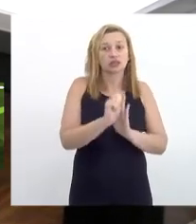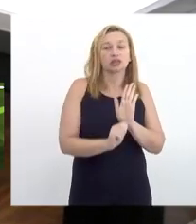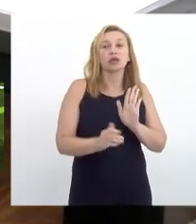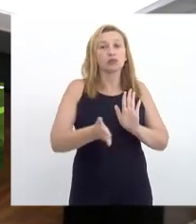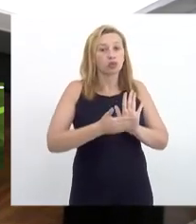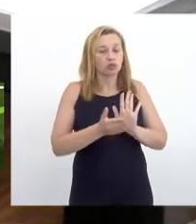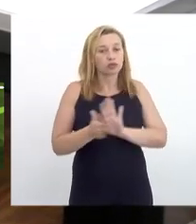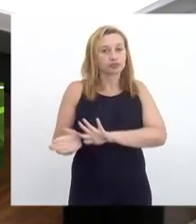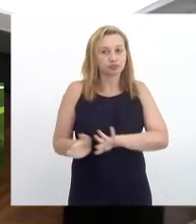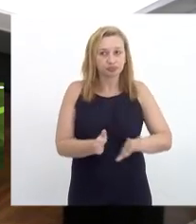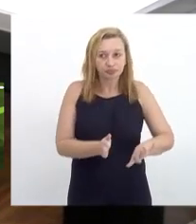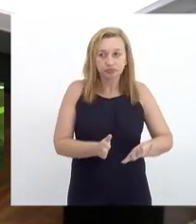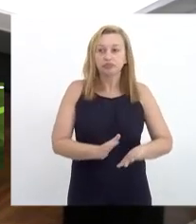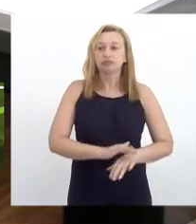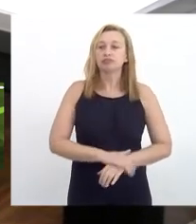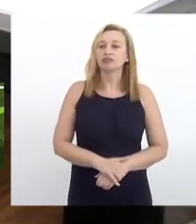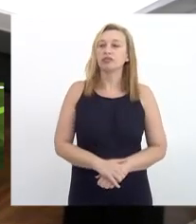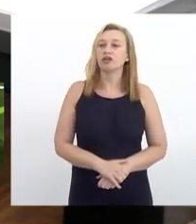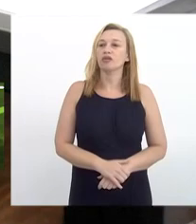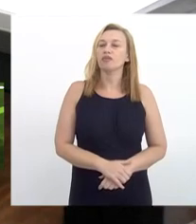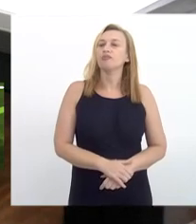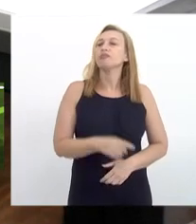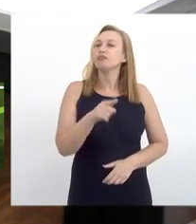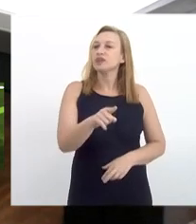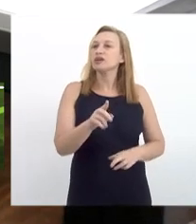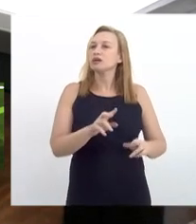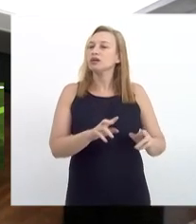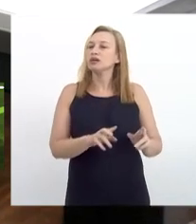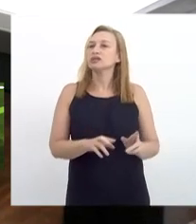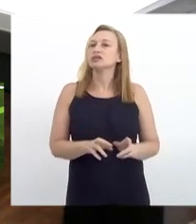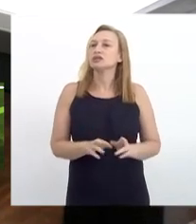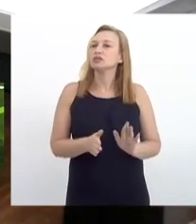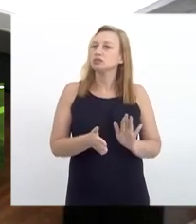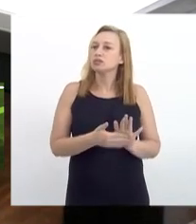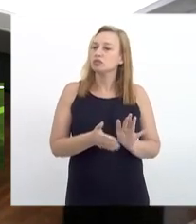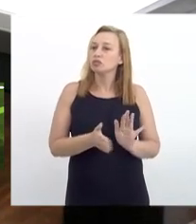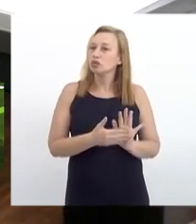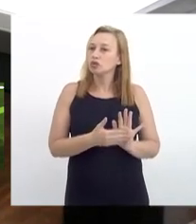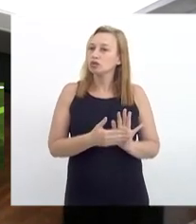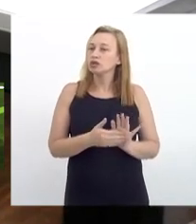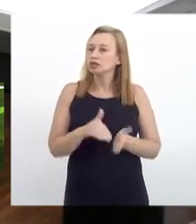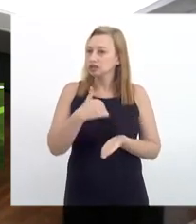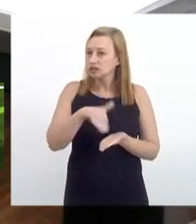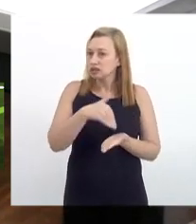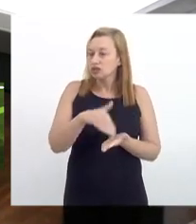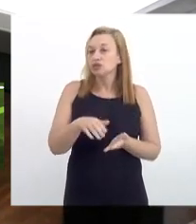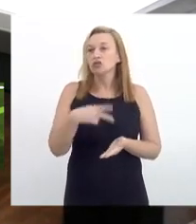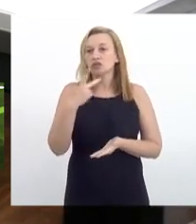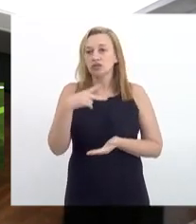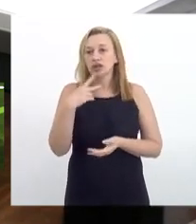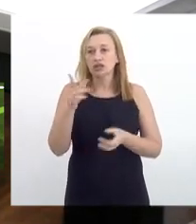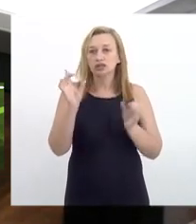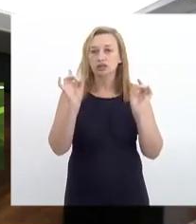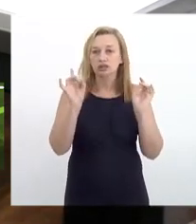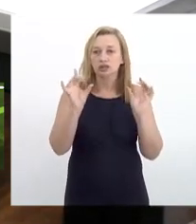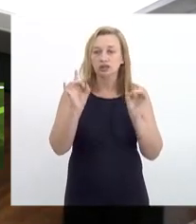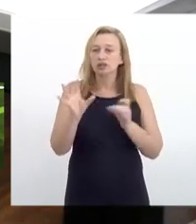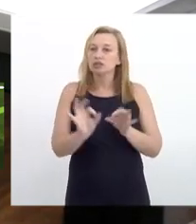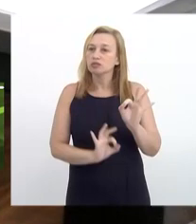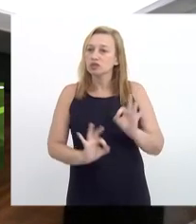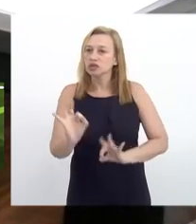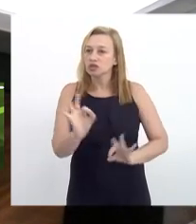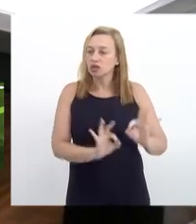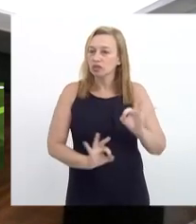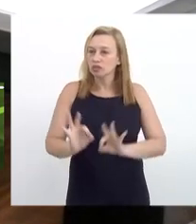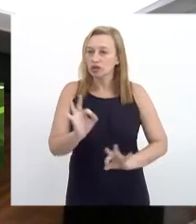E nesta redação proposta secretário aí estou falando especificamente do secretário de planejamento